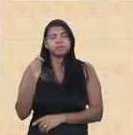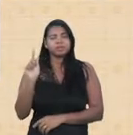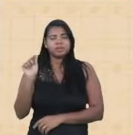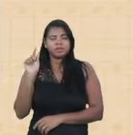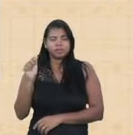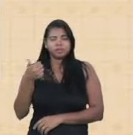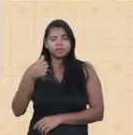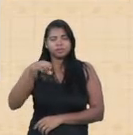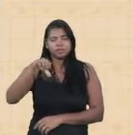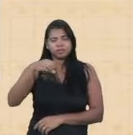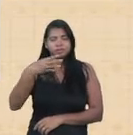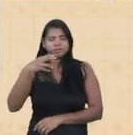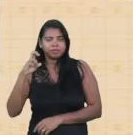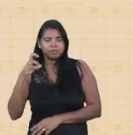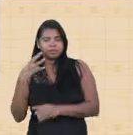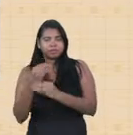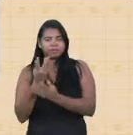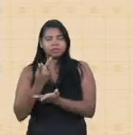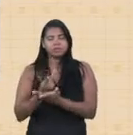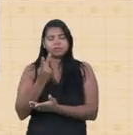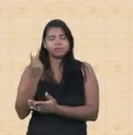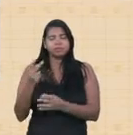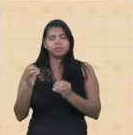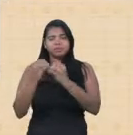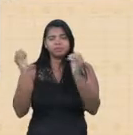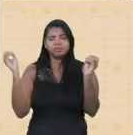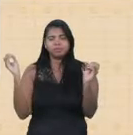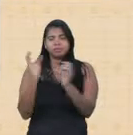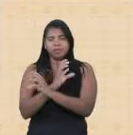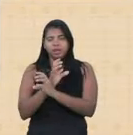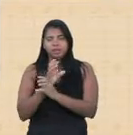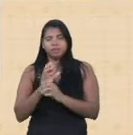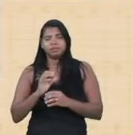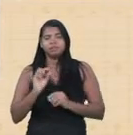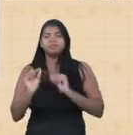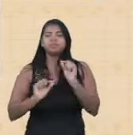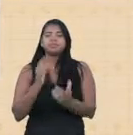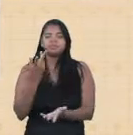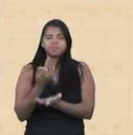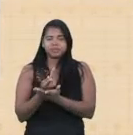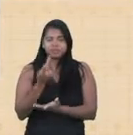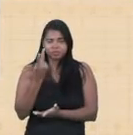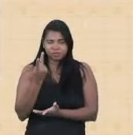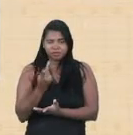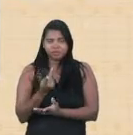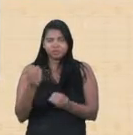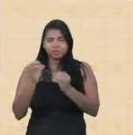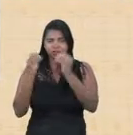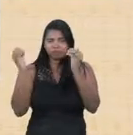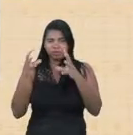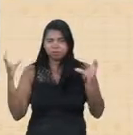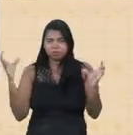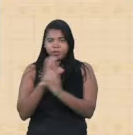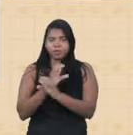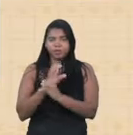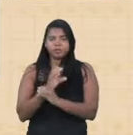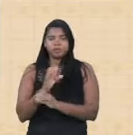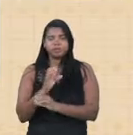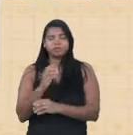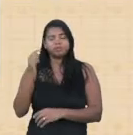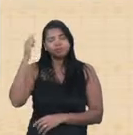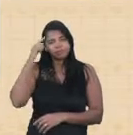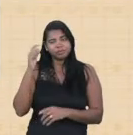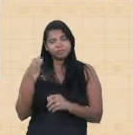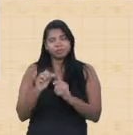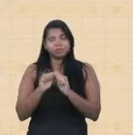1945. Aquele peito de véia chamado bomba atômica, Mequetrefe. O que acontece é que, para a bomba atômica explodir, nós precisamos quebrar